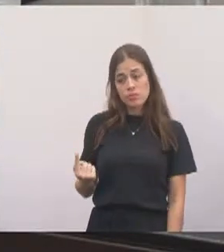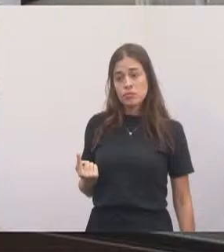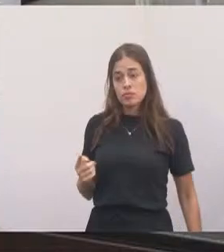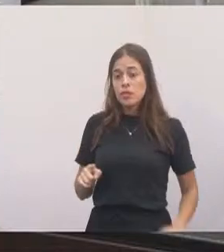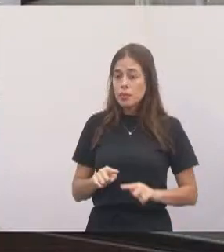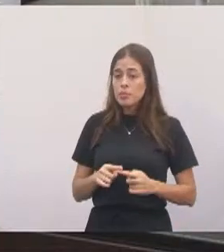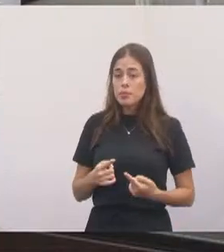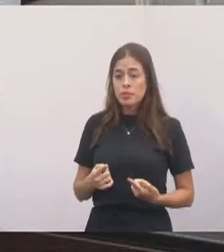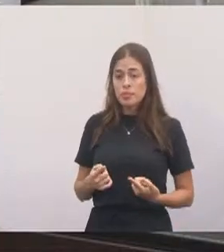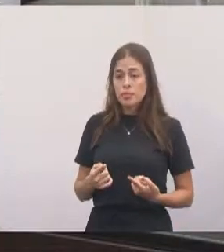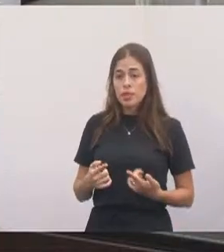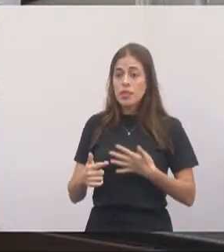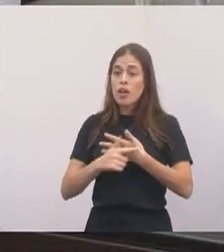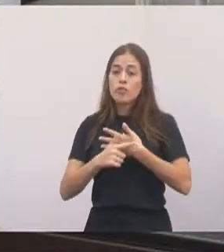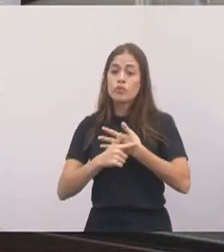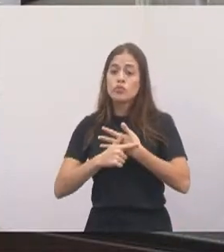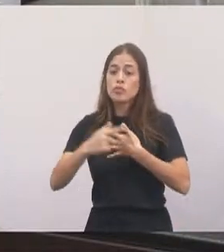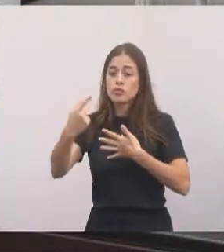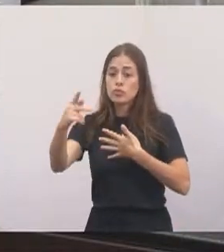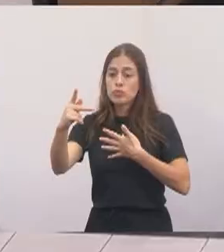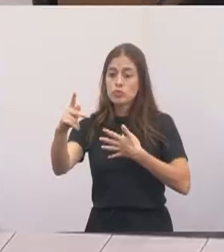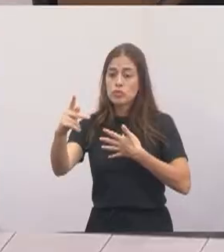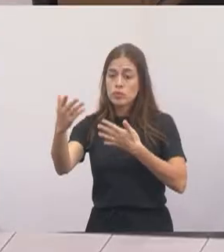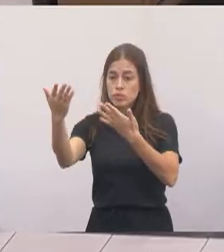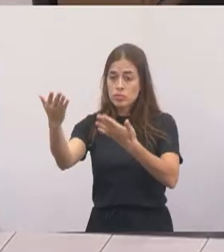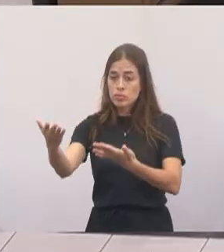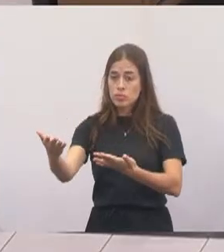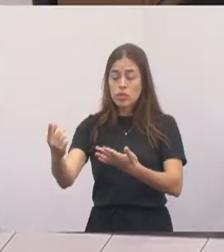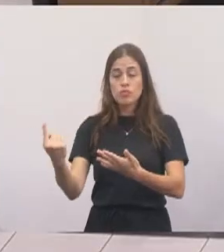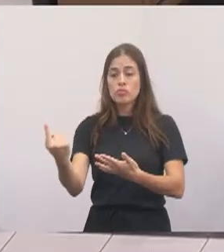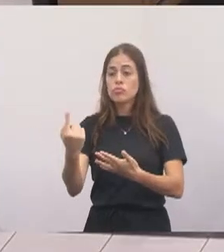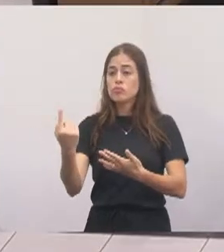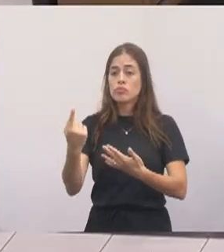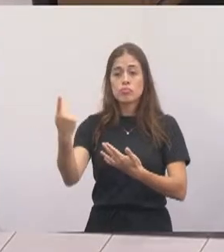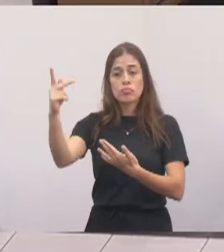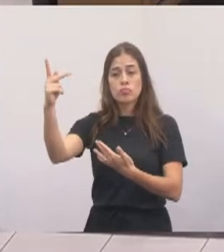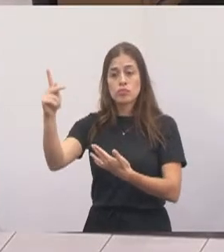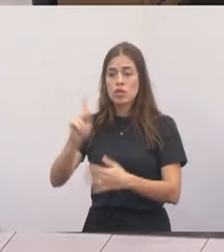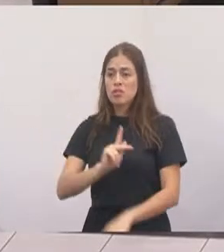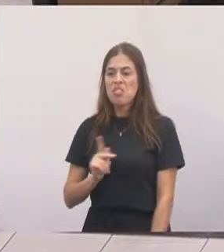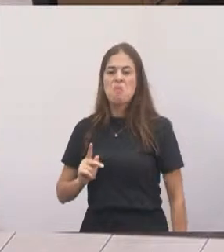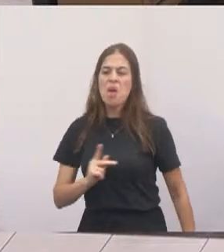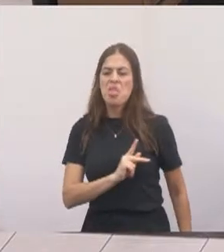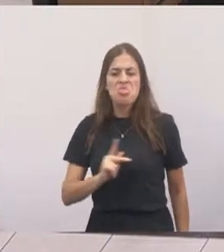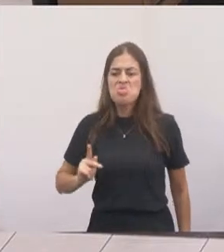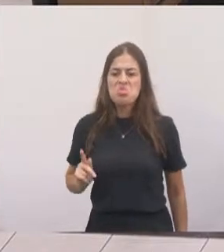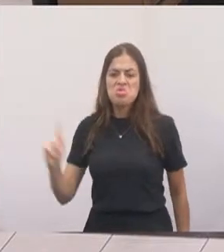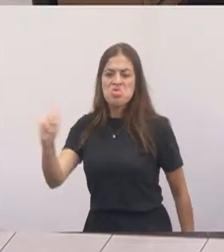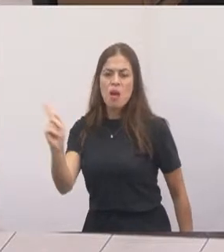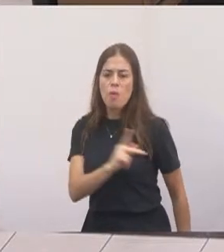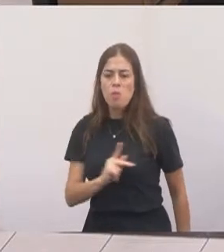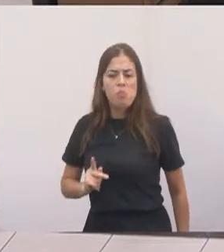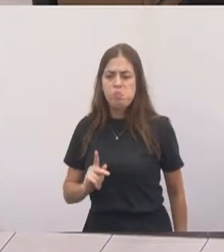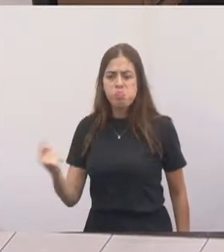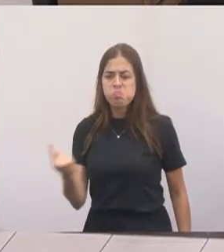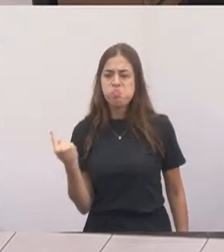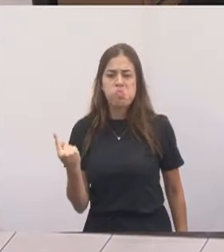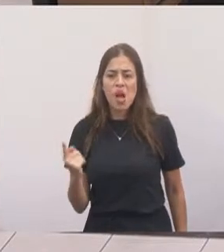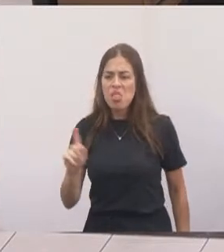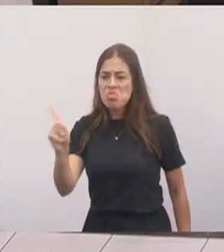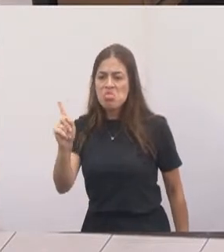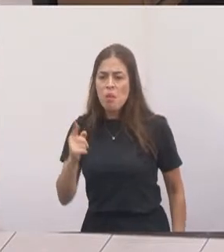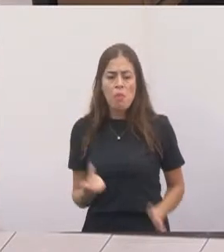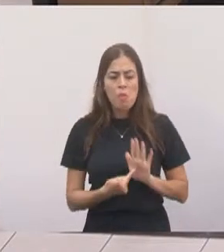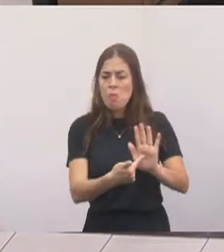mas a competência exclusiva é de Vossa Senhoria. Não é exclusiva da excelência do presidente. Não senhor é. Presidente, não está,